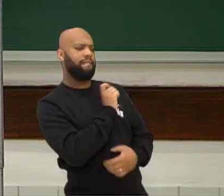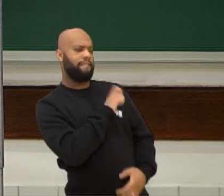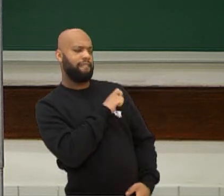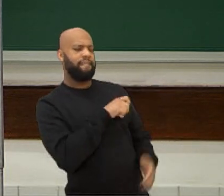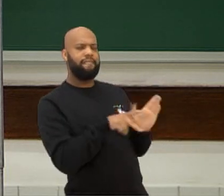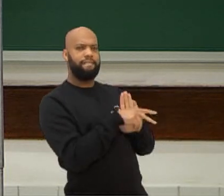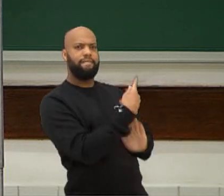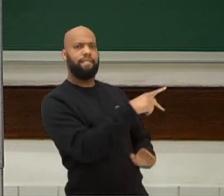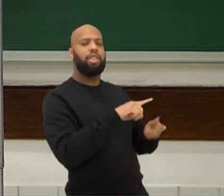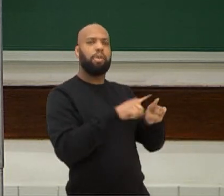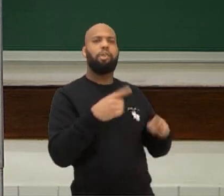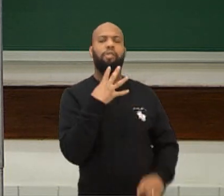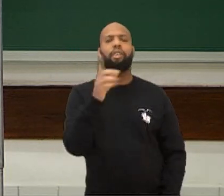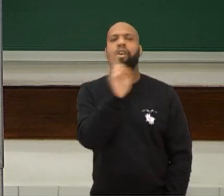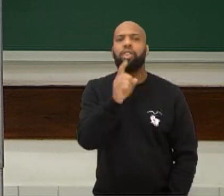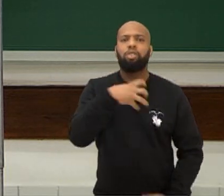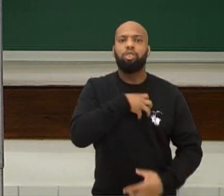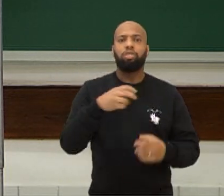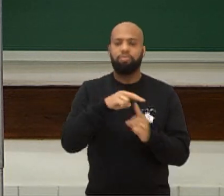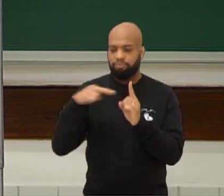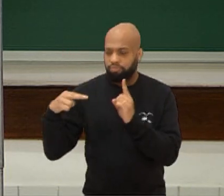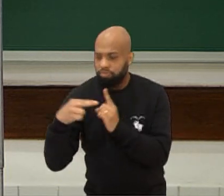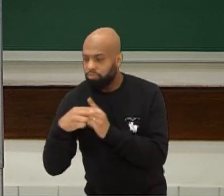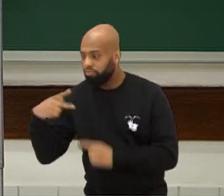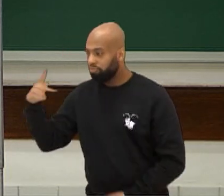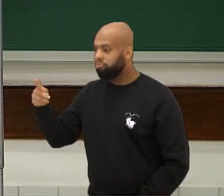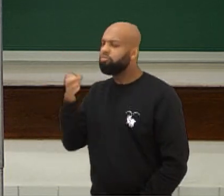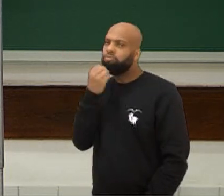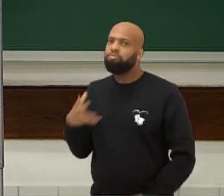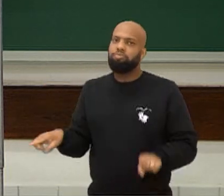não conhecendo essa perspectiva tão produtiva que o